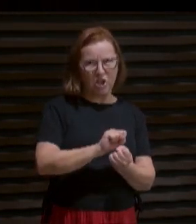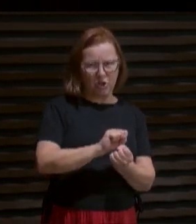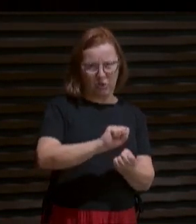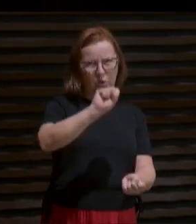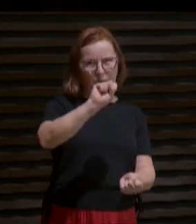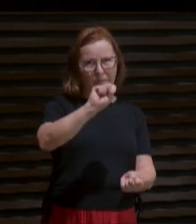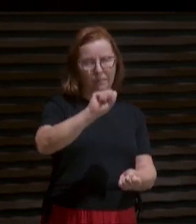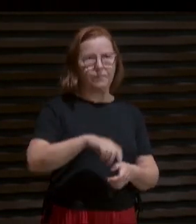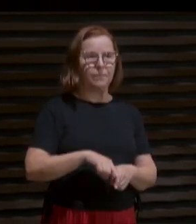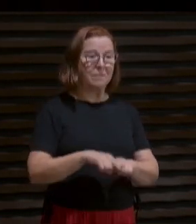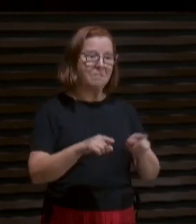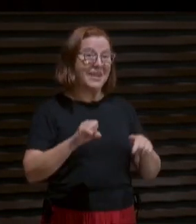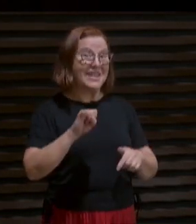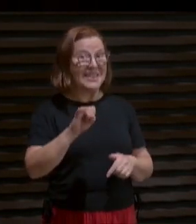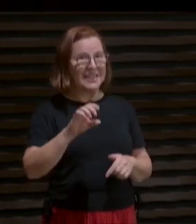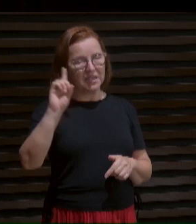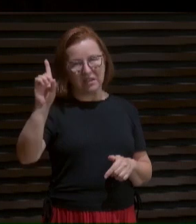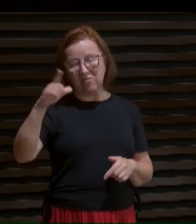Agora, se ele não tinha outra,